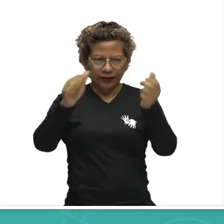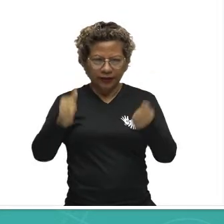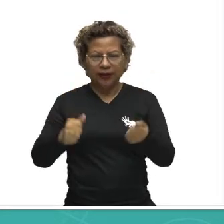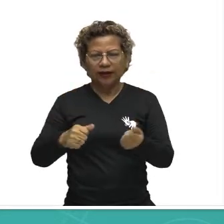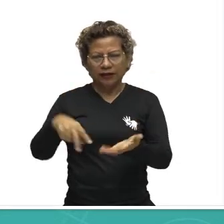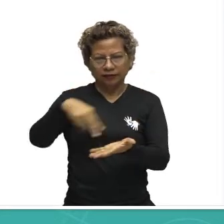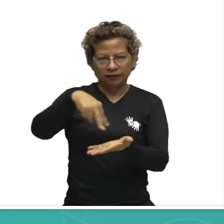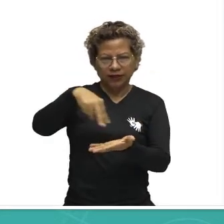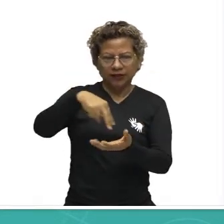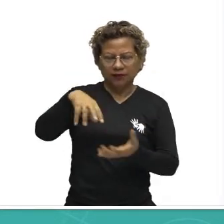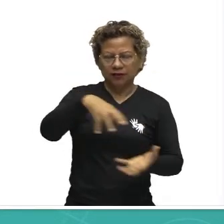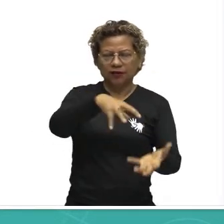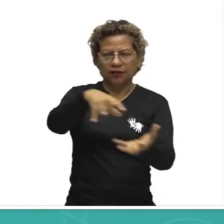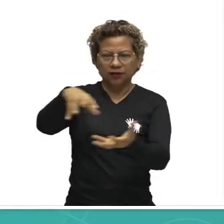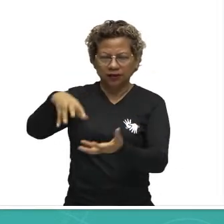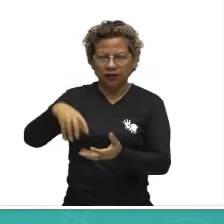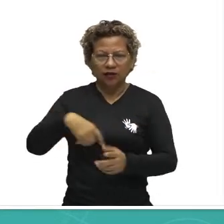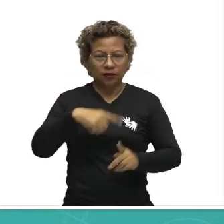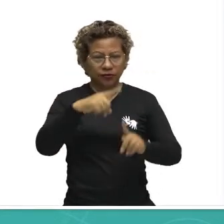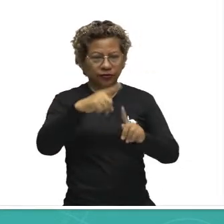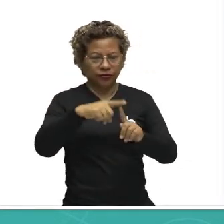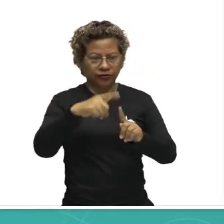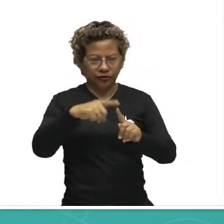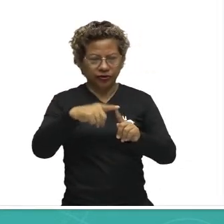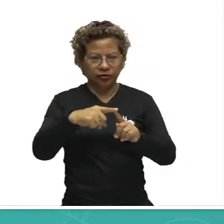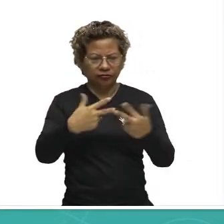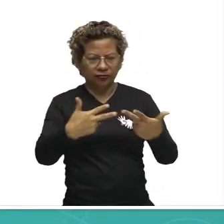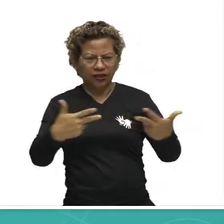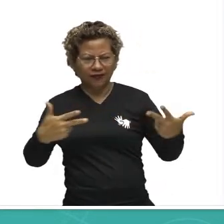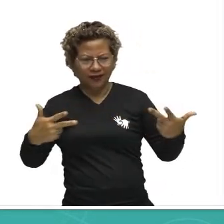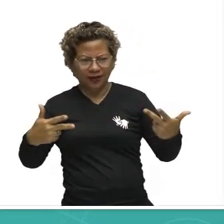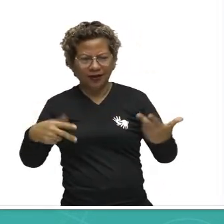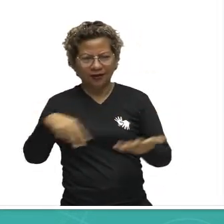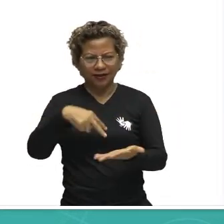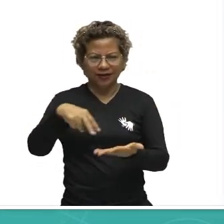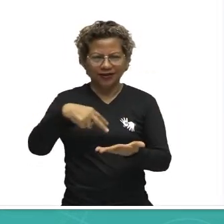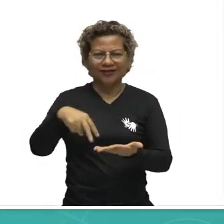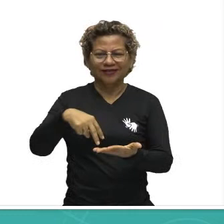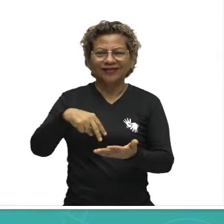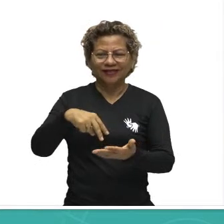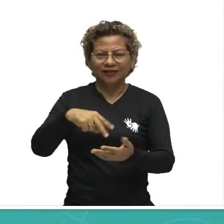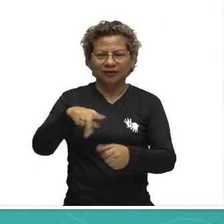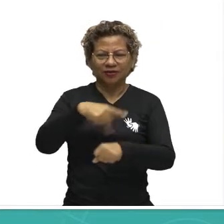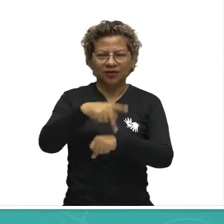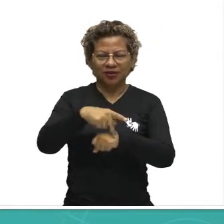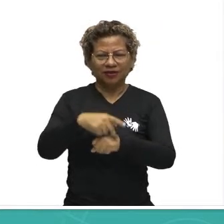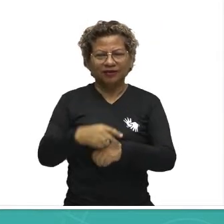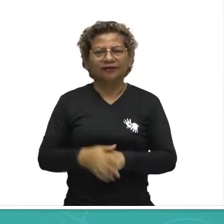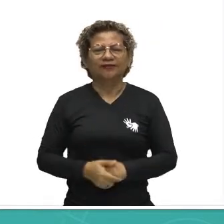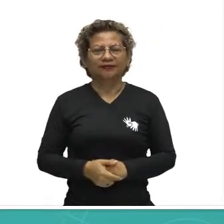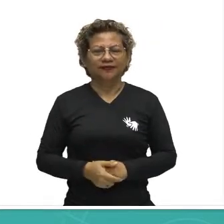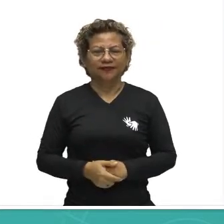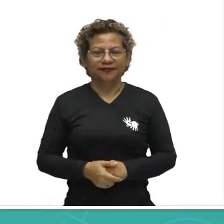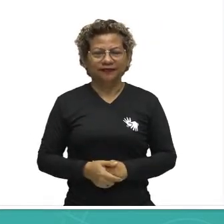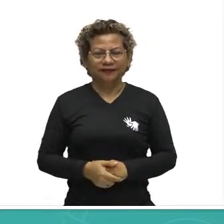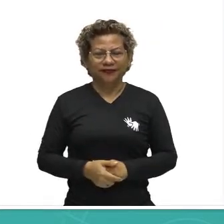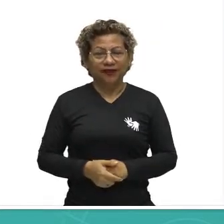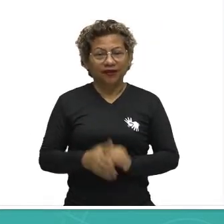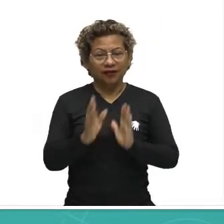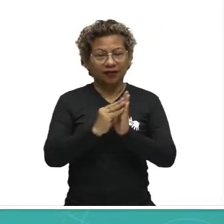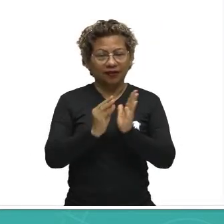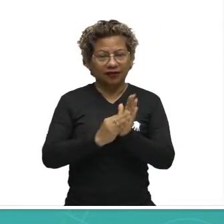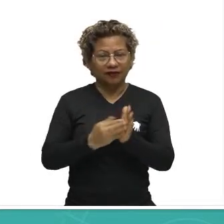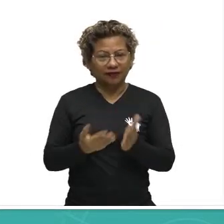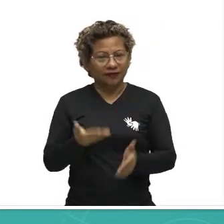os diferentes estilos de dança dos países. Então, vamos dar início ao nosso conteúdo de